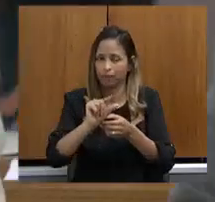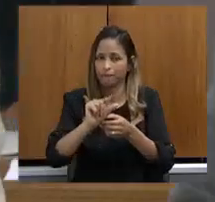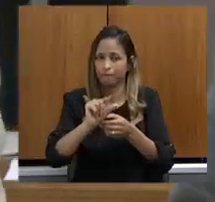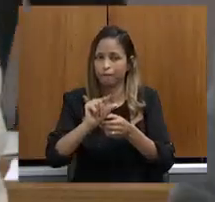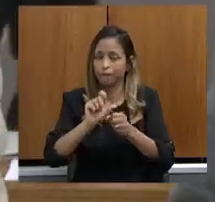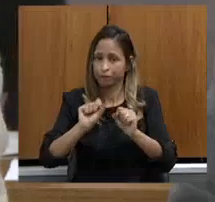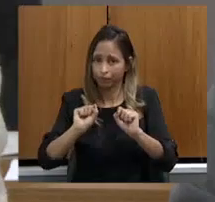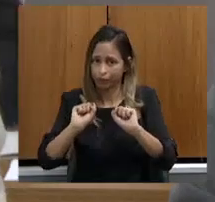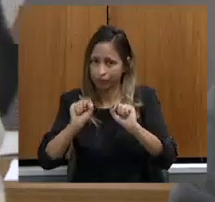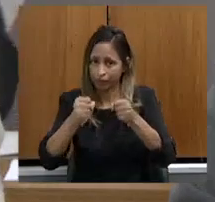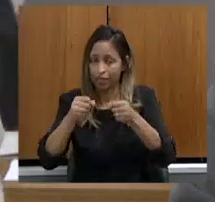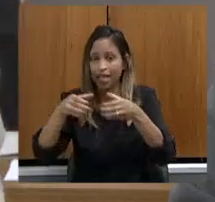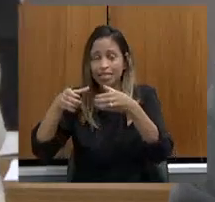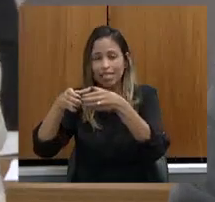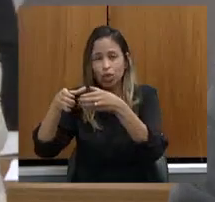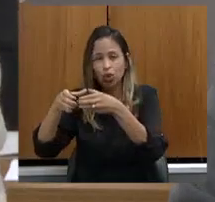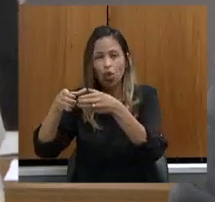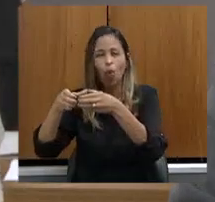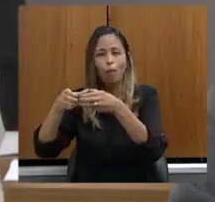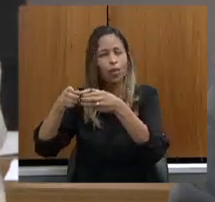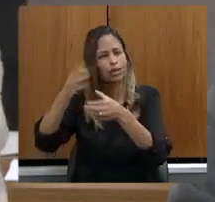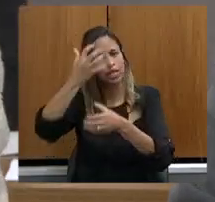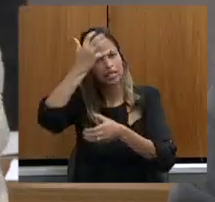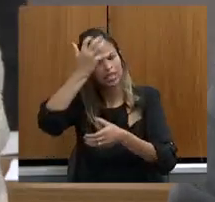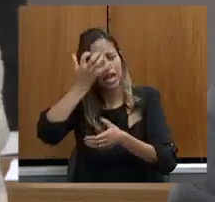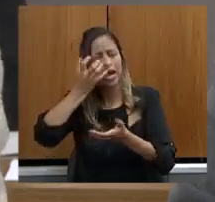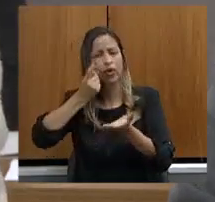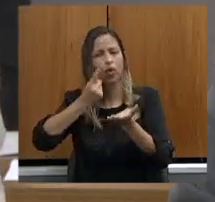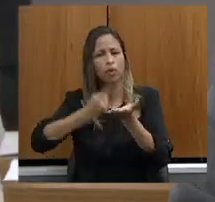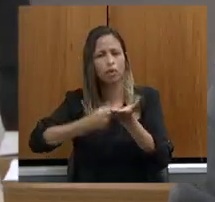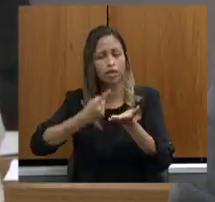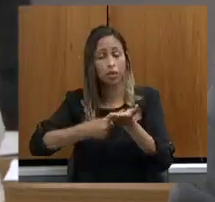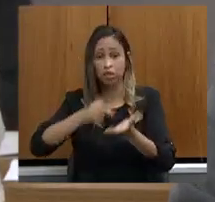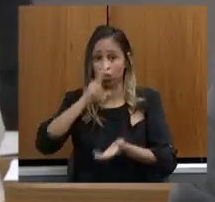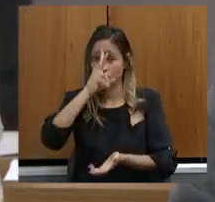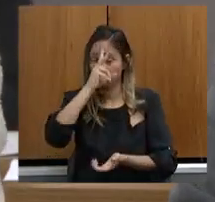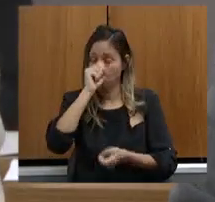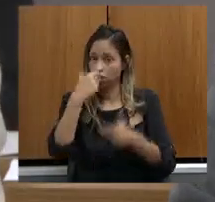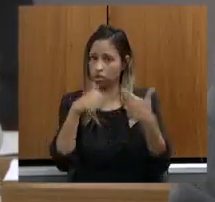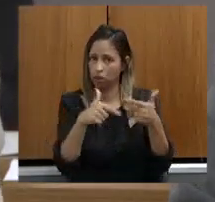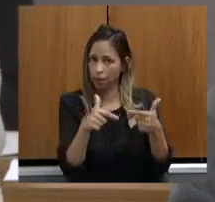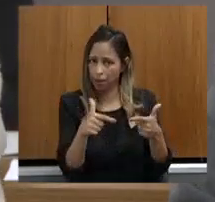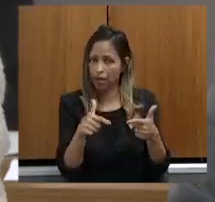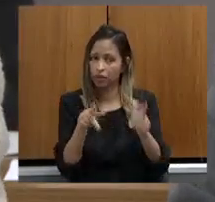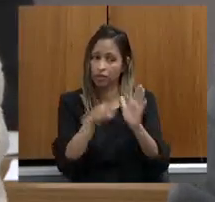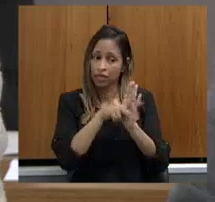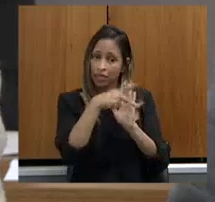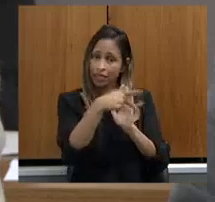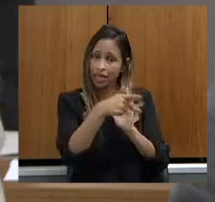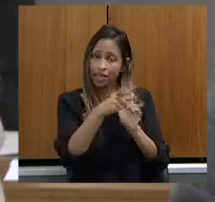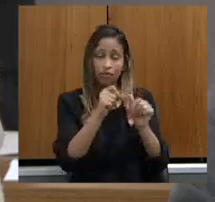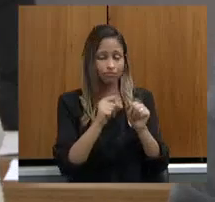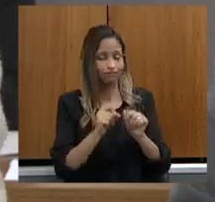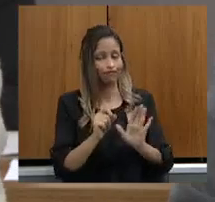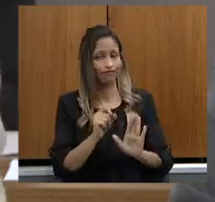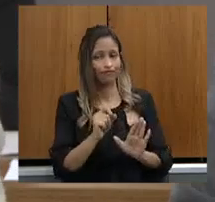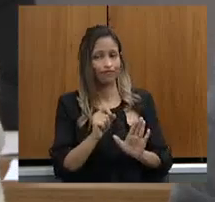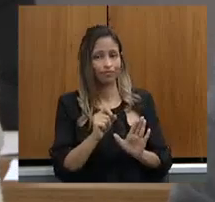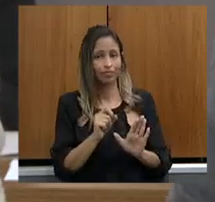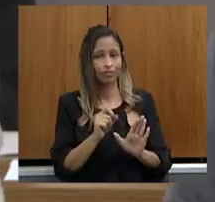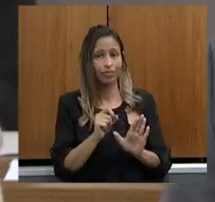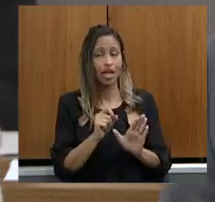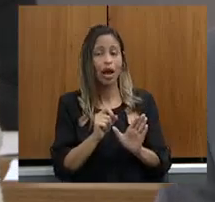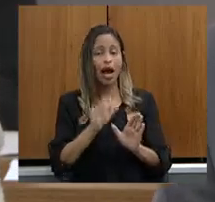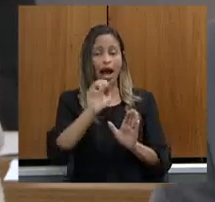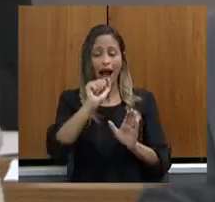despeito do esforço dessas instituições de justiça que são sérias que trabalham fortemente é ele realmente não tem execução mas esse